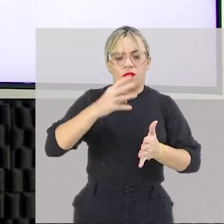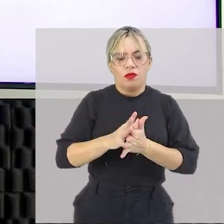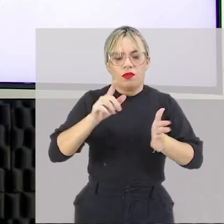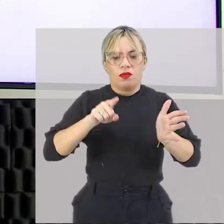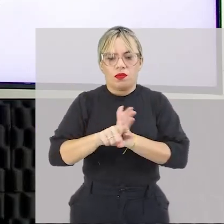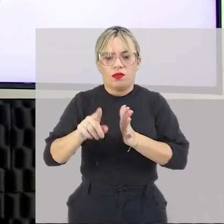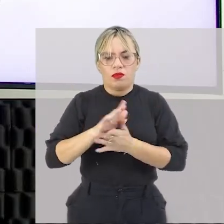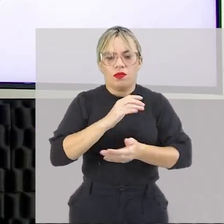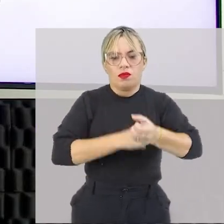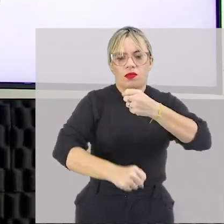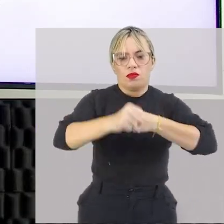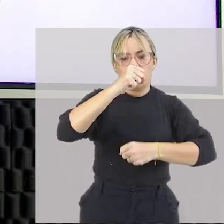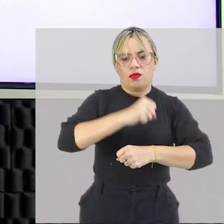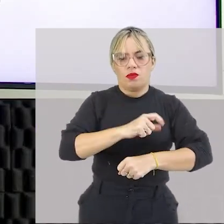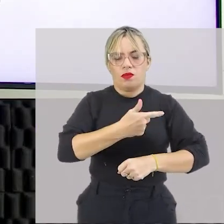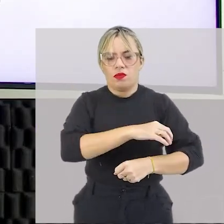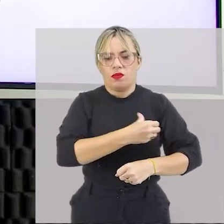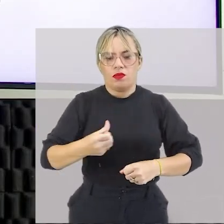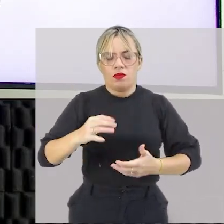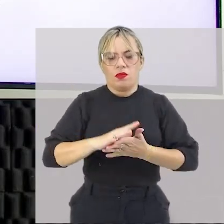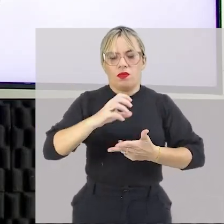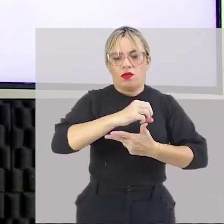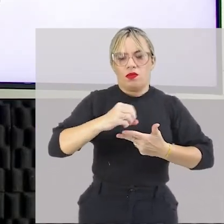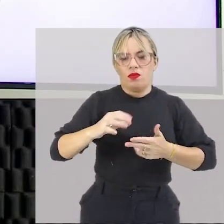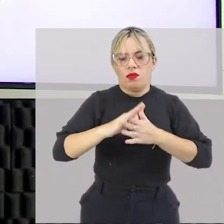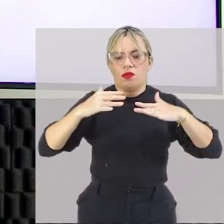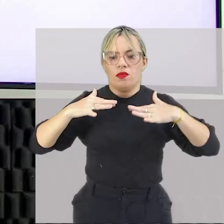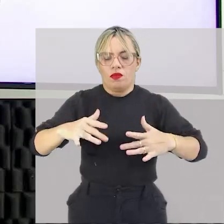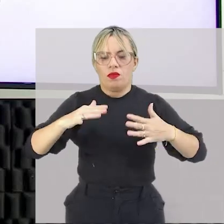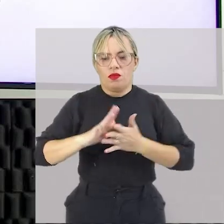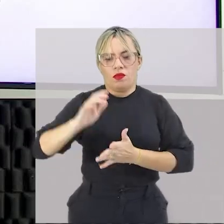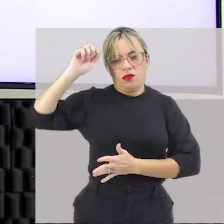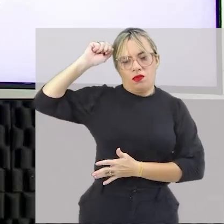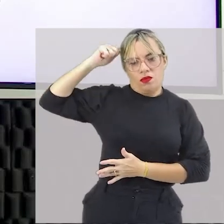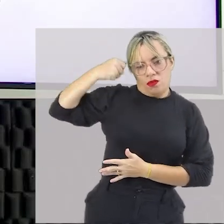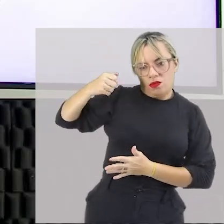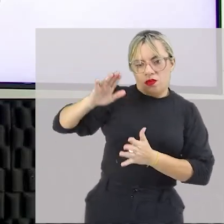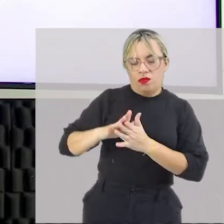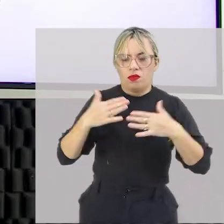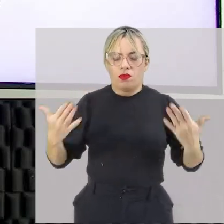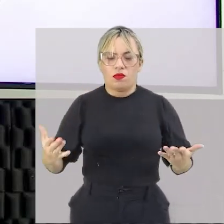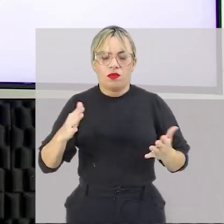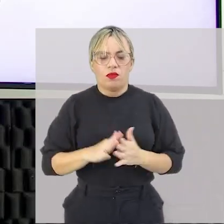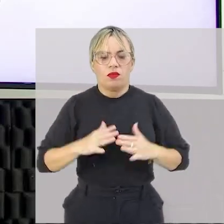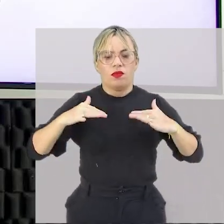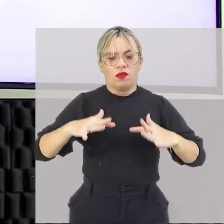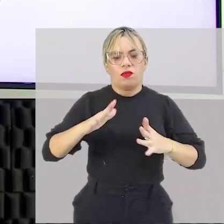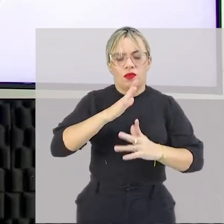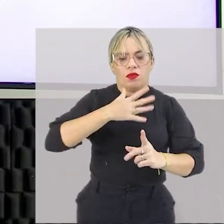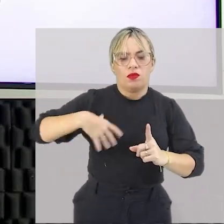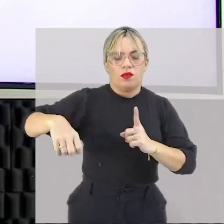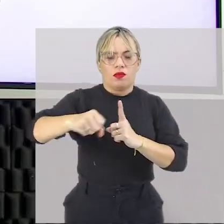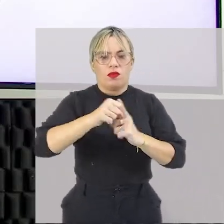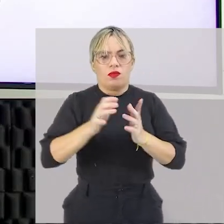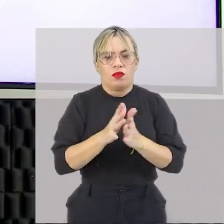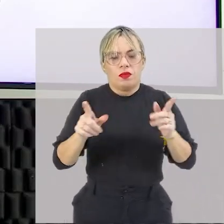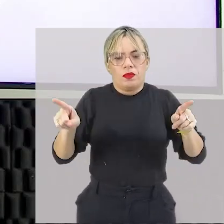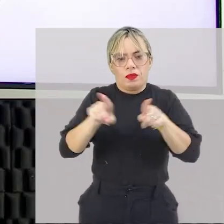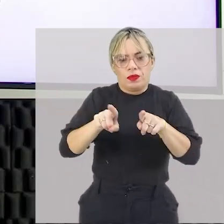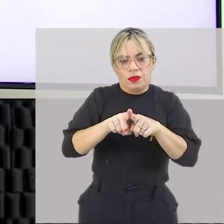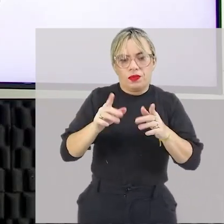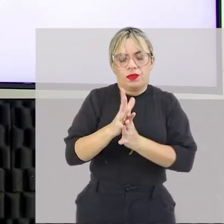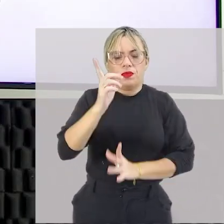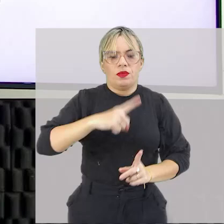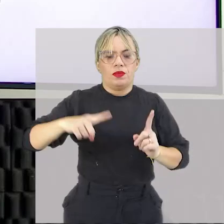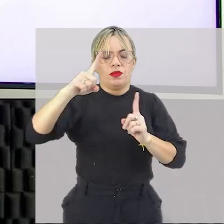de 2016. Essa questão trata do movimento negro no Brasil. Movimentos sociais também são outro tipo